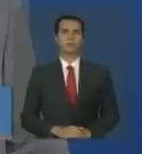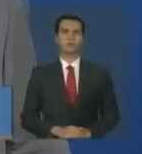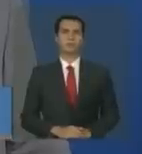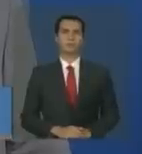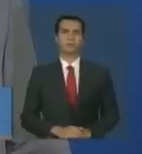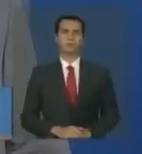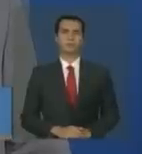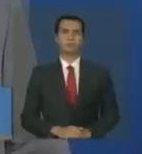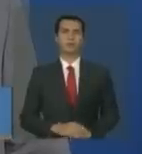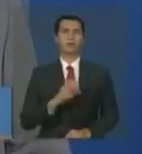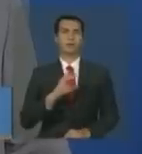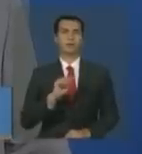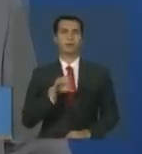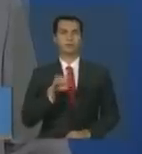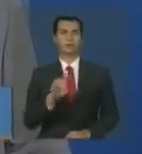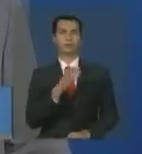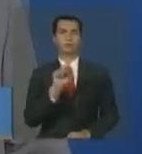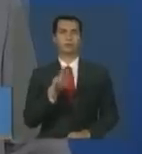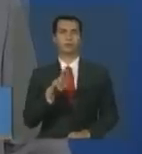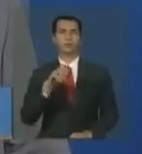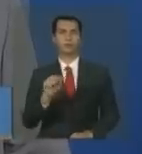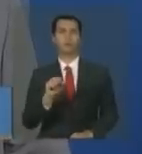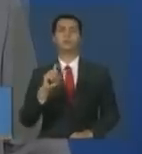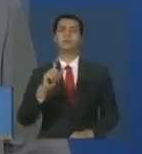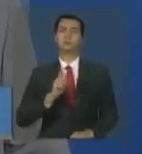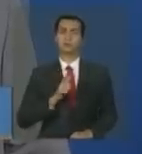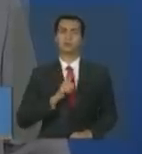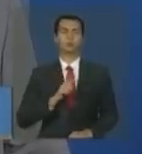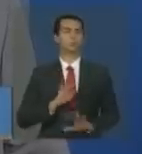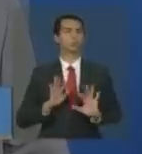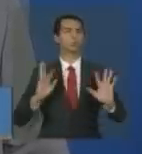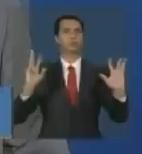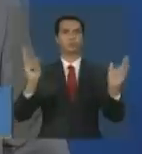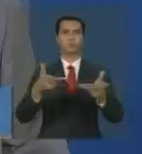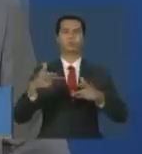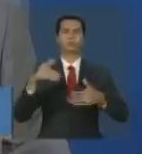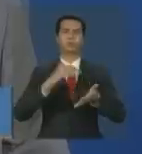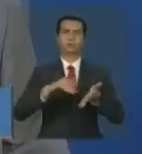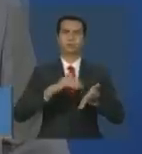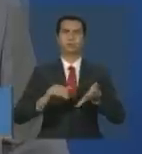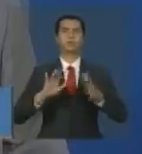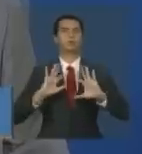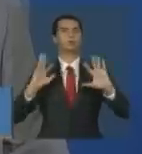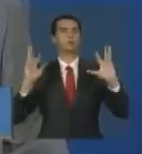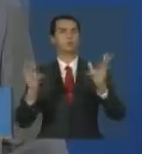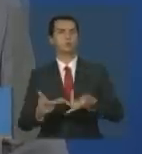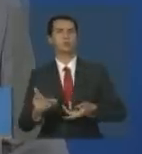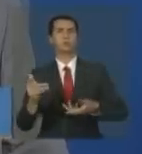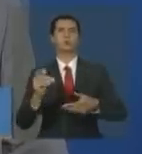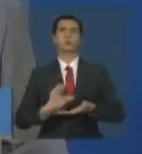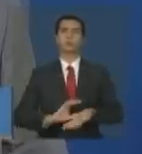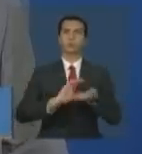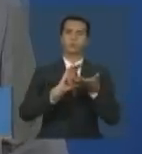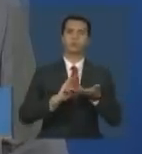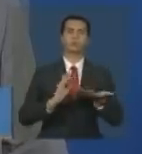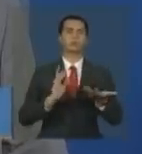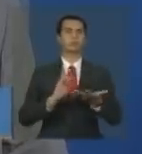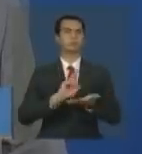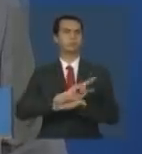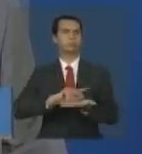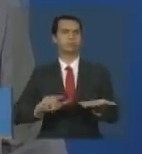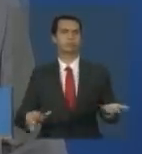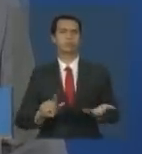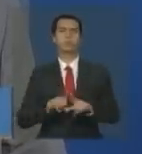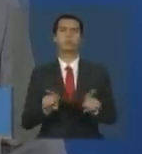né, de todas as prefeituras, de todas as secretarias, de todos os conselhos, dos nossos CRAS, Agora, o que são esses